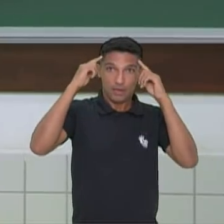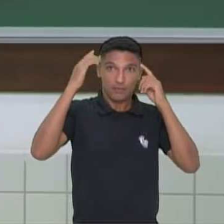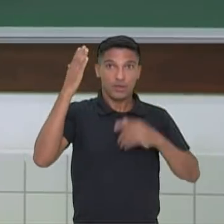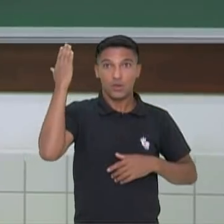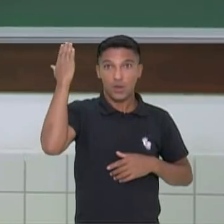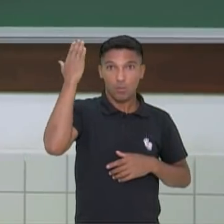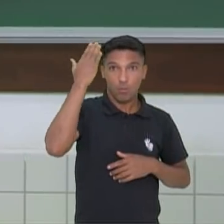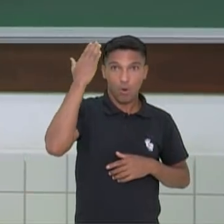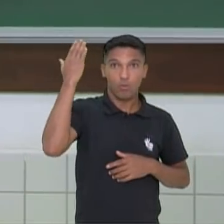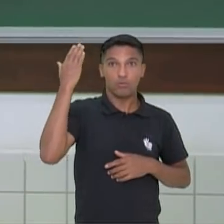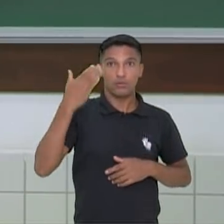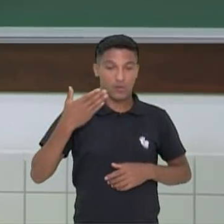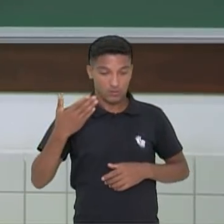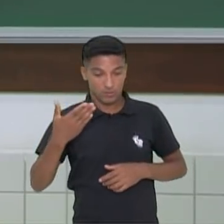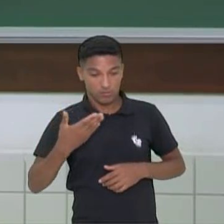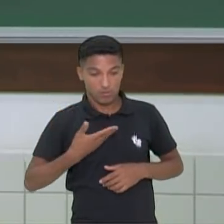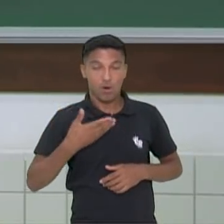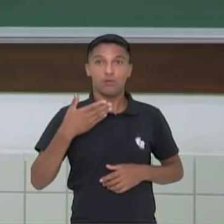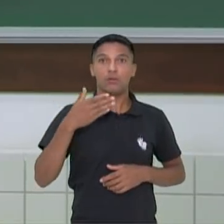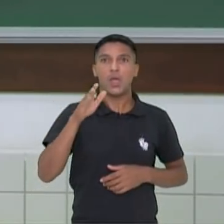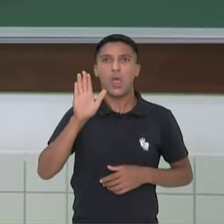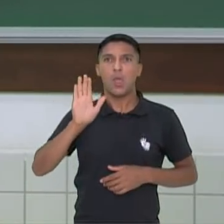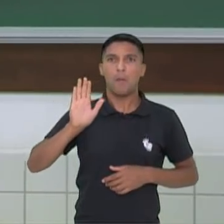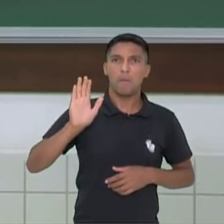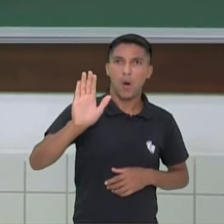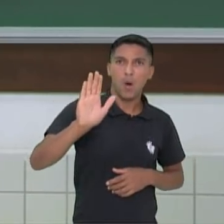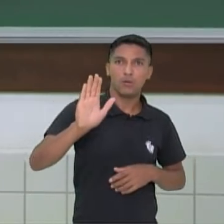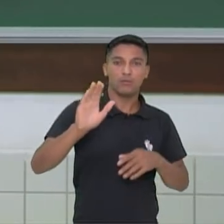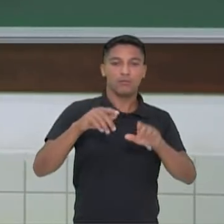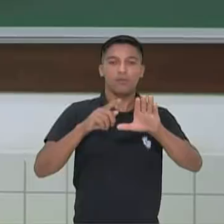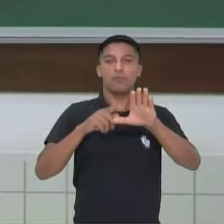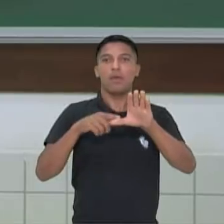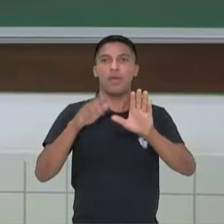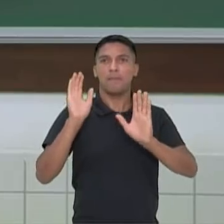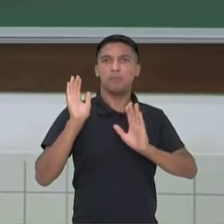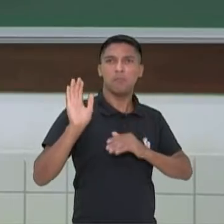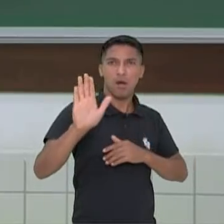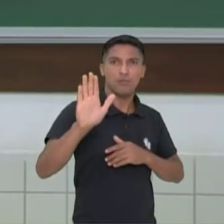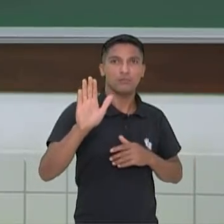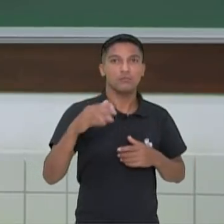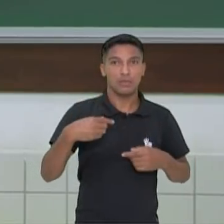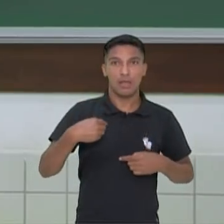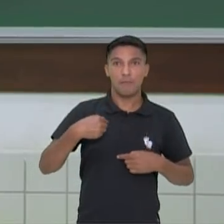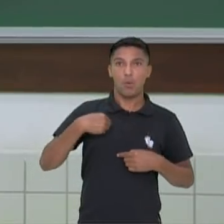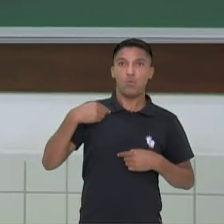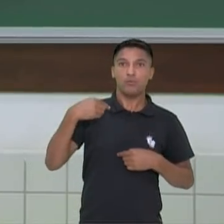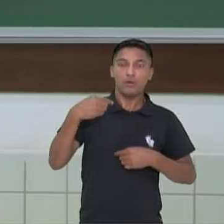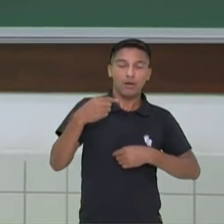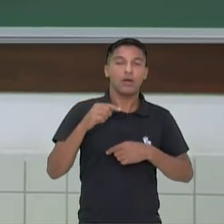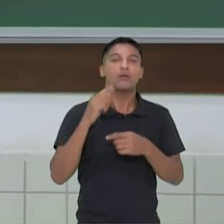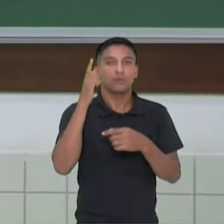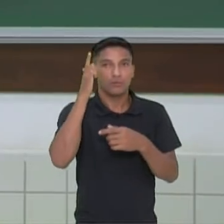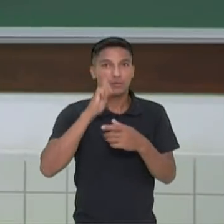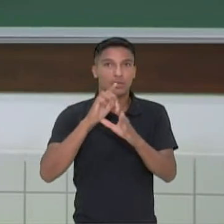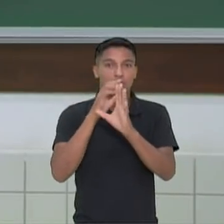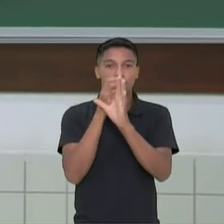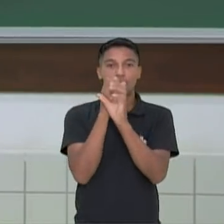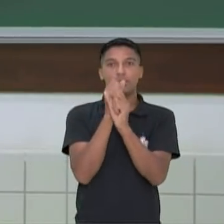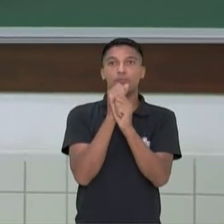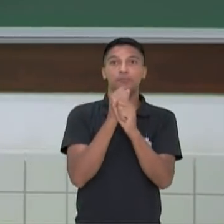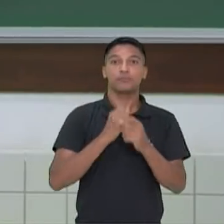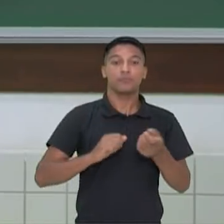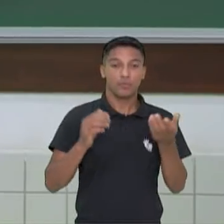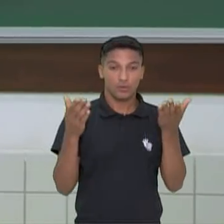Protegida também pelo capacete. Então esse foi o Taekwondo. Hoje nós vamos ver uma modalidade de luta bem